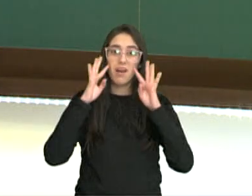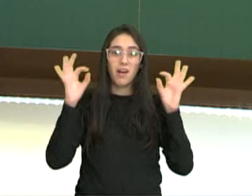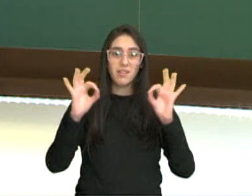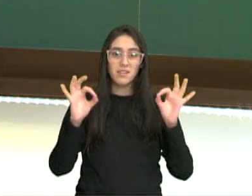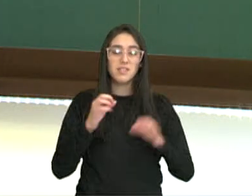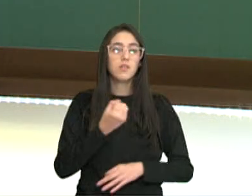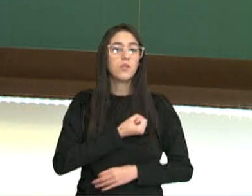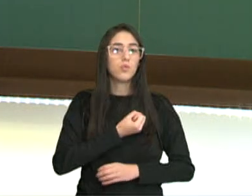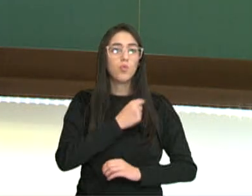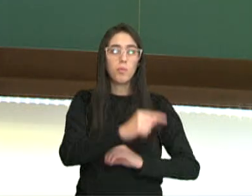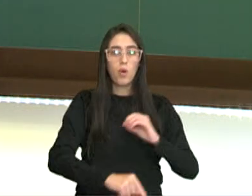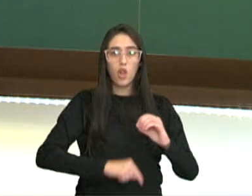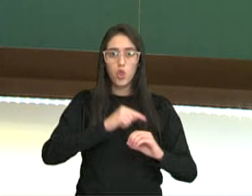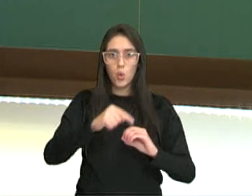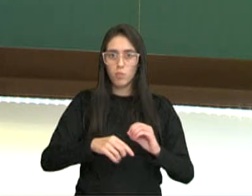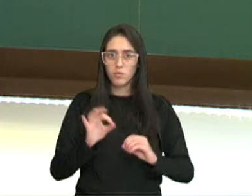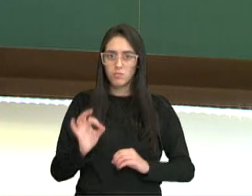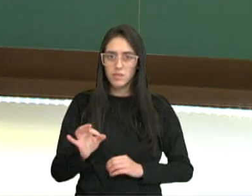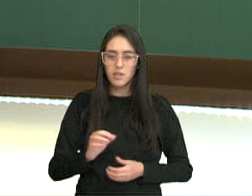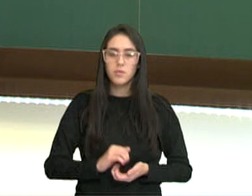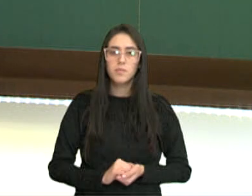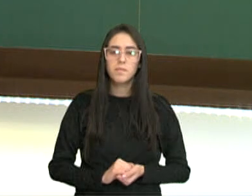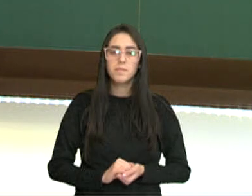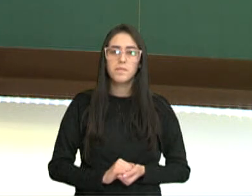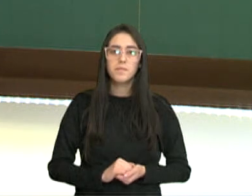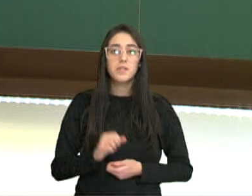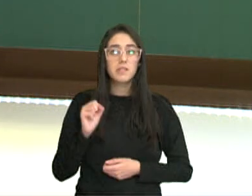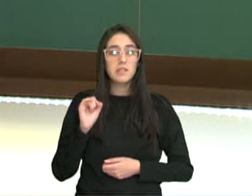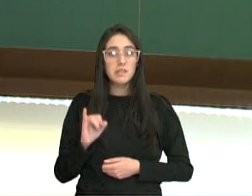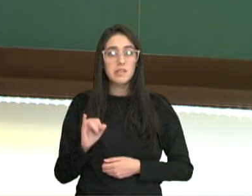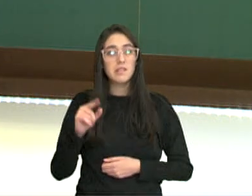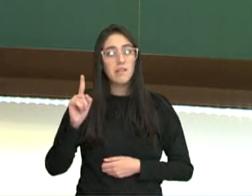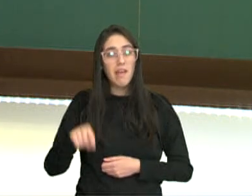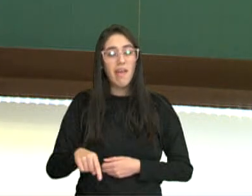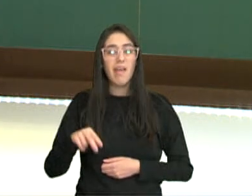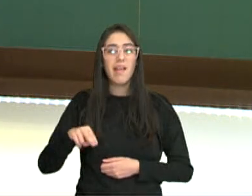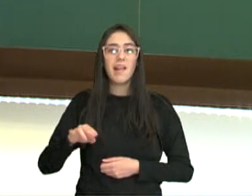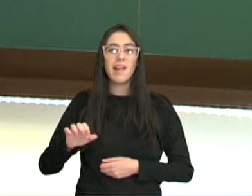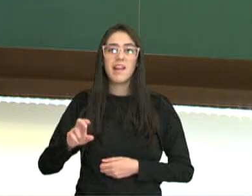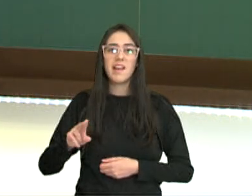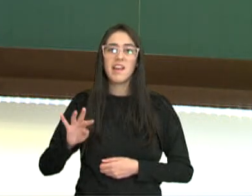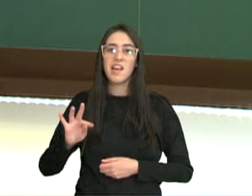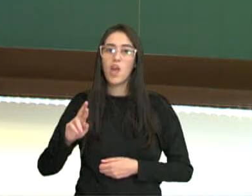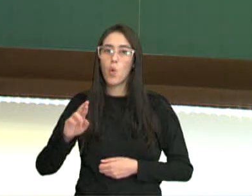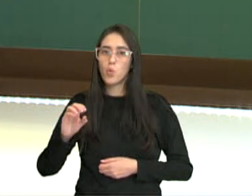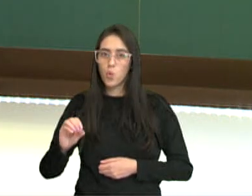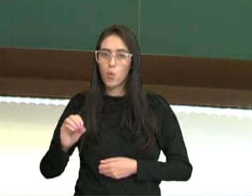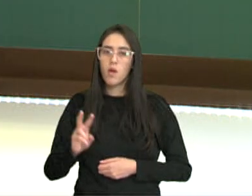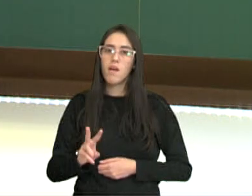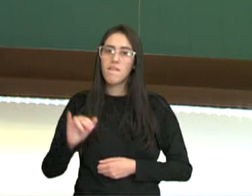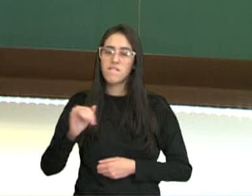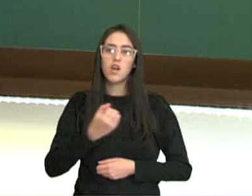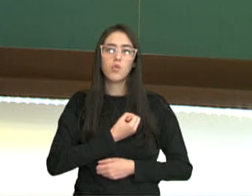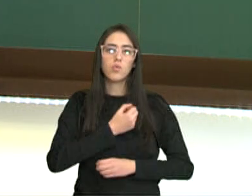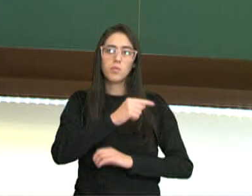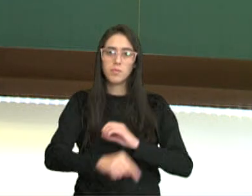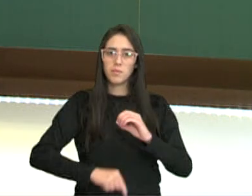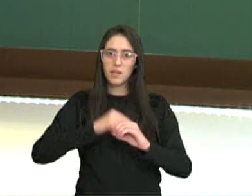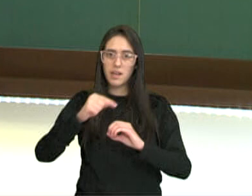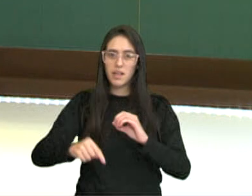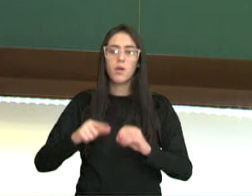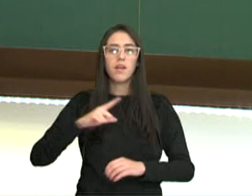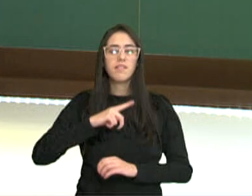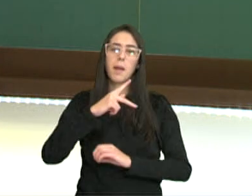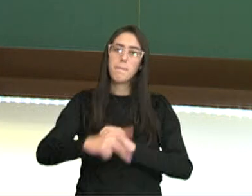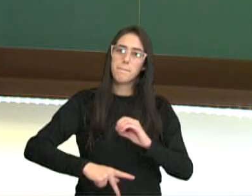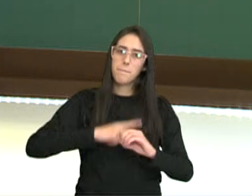número atômico, certo, do seu elemento, se ele é um elemento neutro, ele vai ter o número atômico, representa a quantidade de prótons, e se